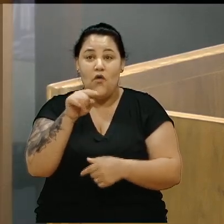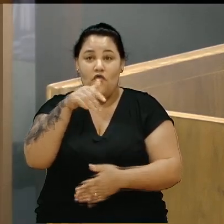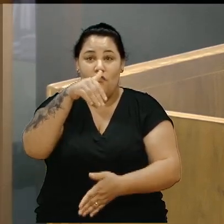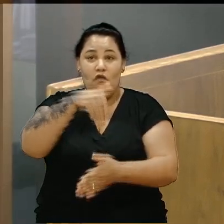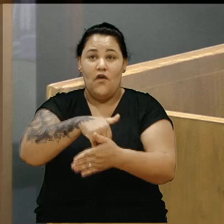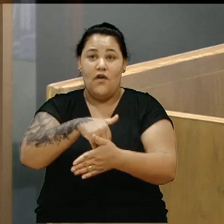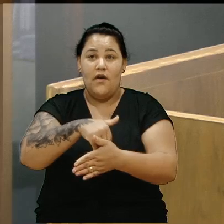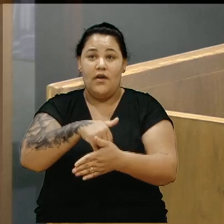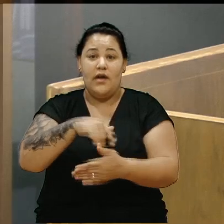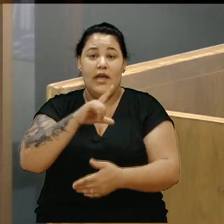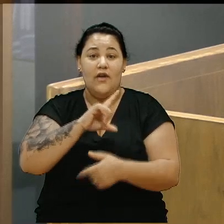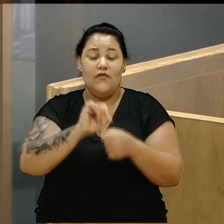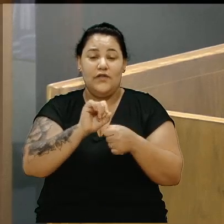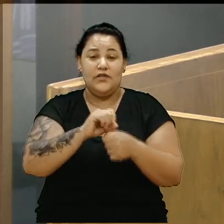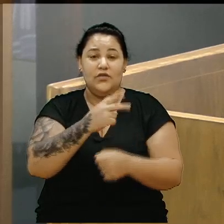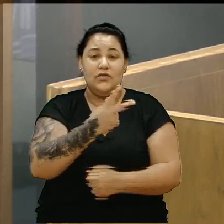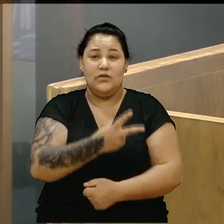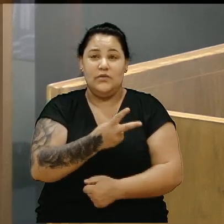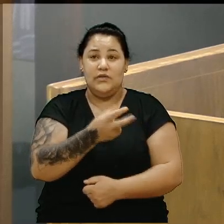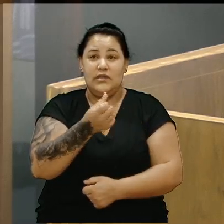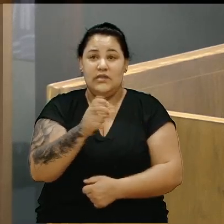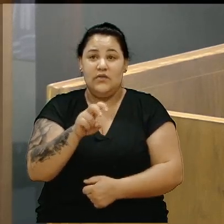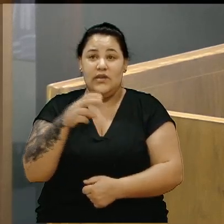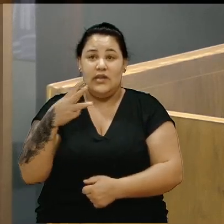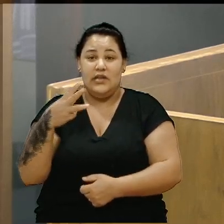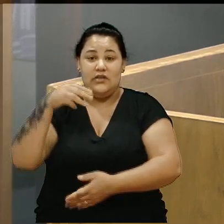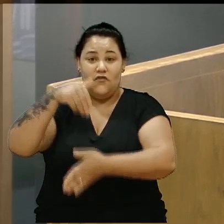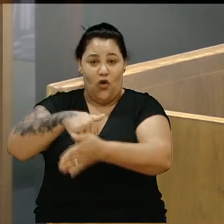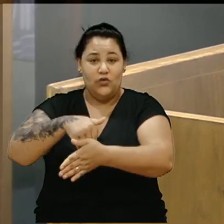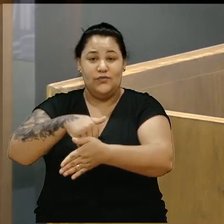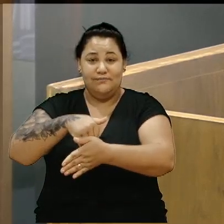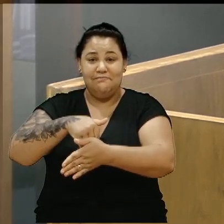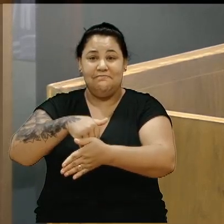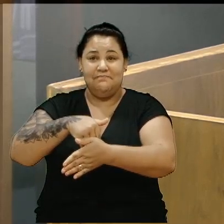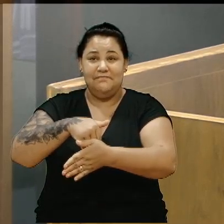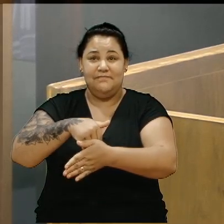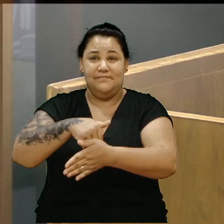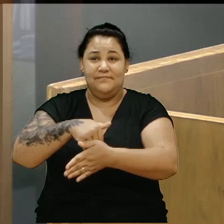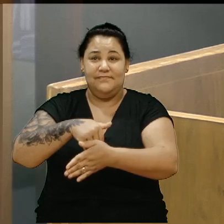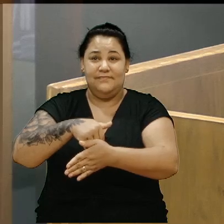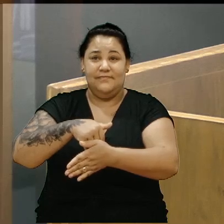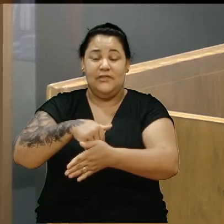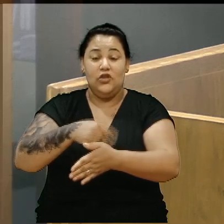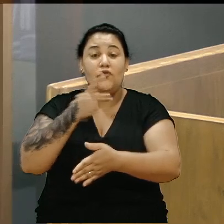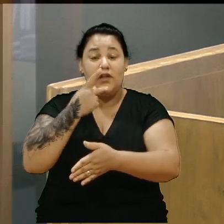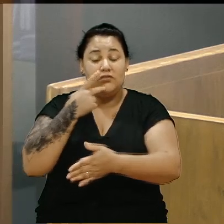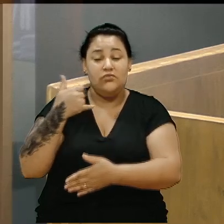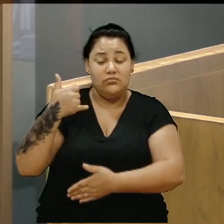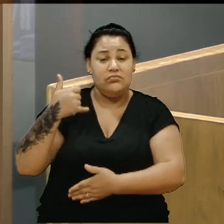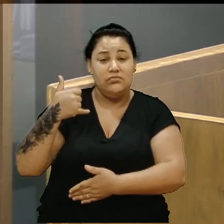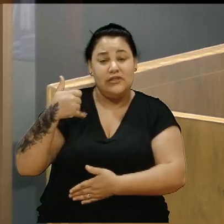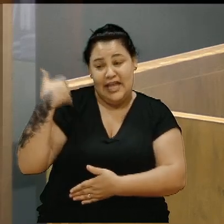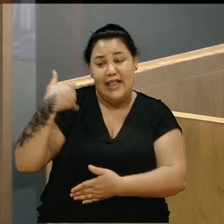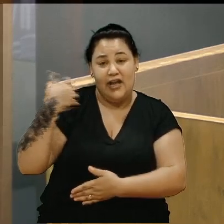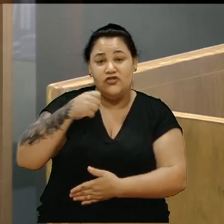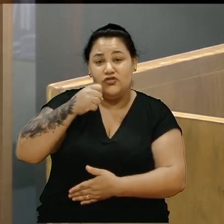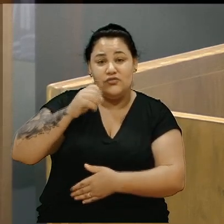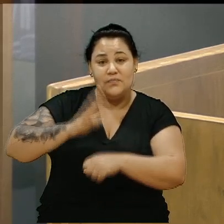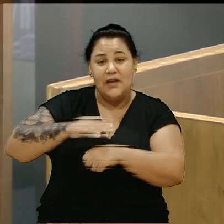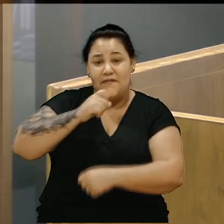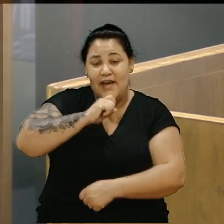fiz os meus 2.653 votos, penso que dos antigos, no sentido de idade também, já